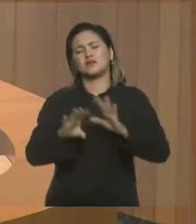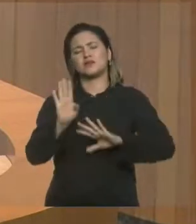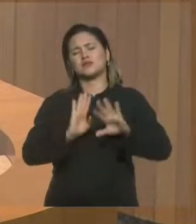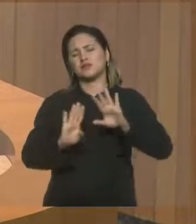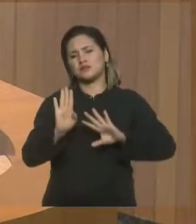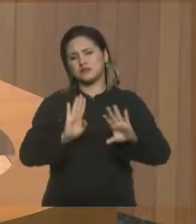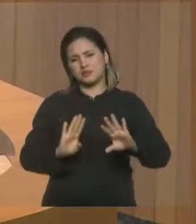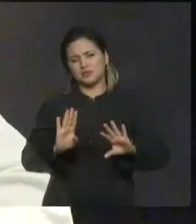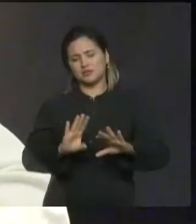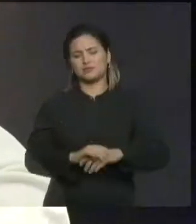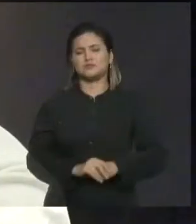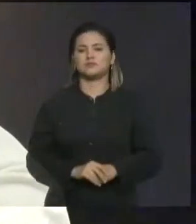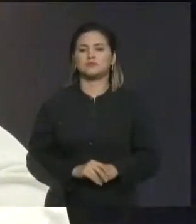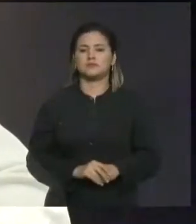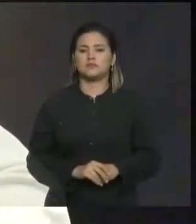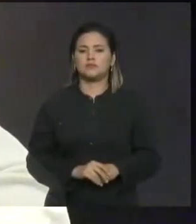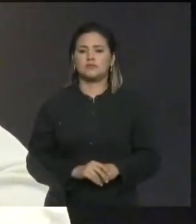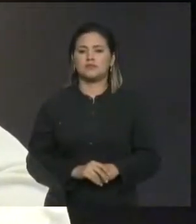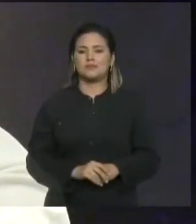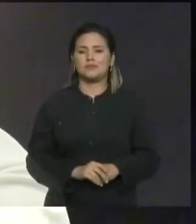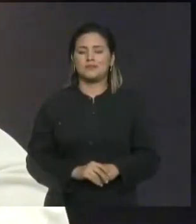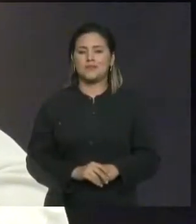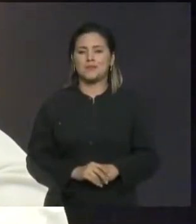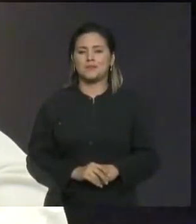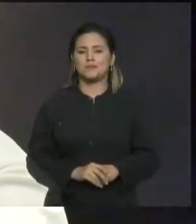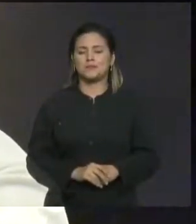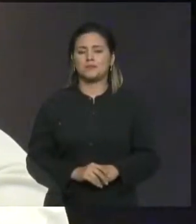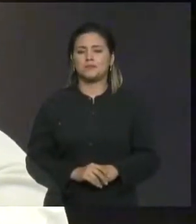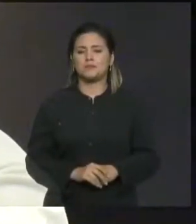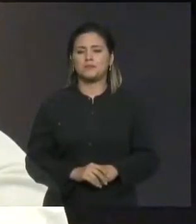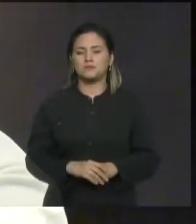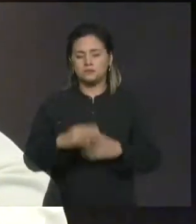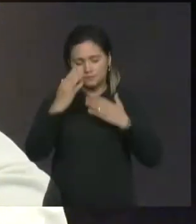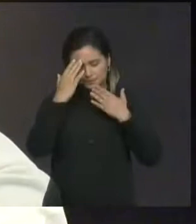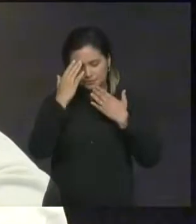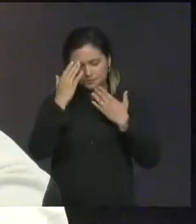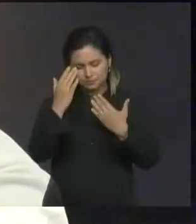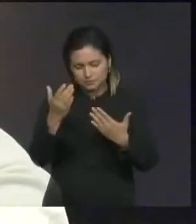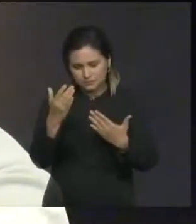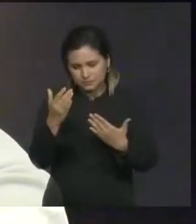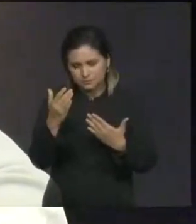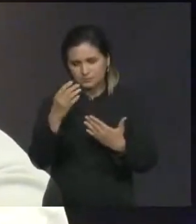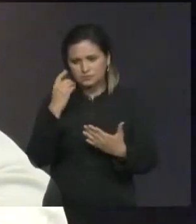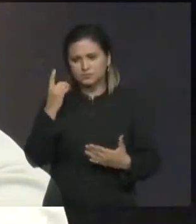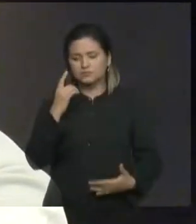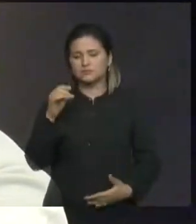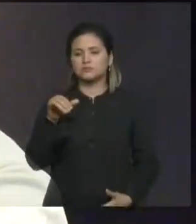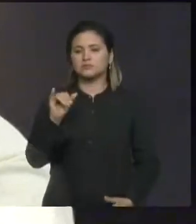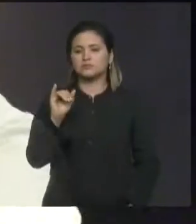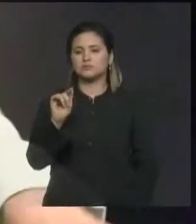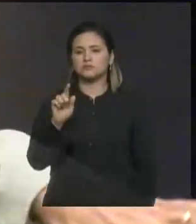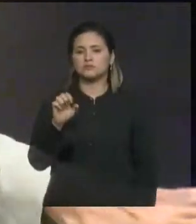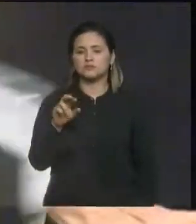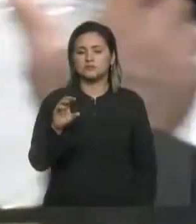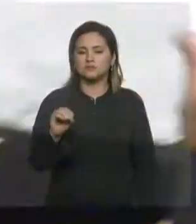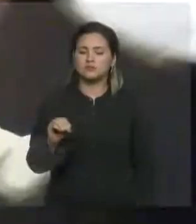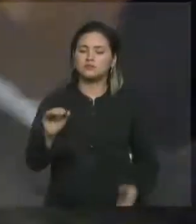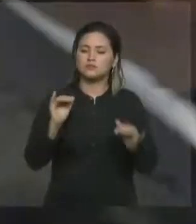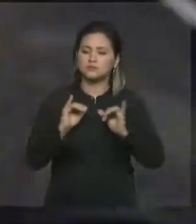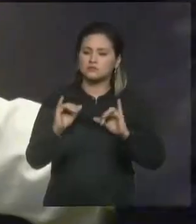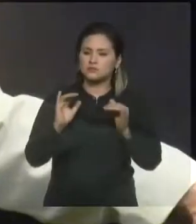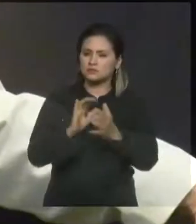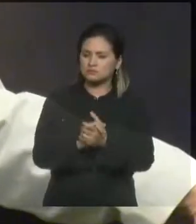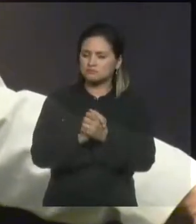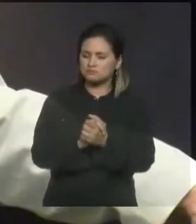Eu queria agradecer aqui o deputado Iglesias por me dar esse à parte, parabenizá-lo por trazer à tona essa